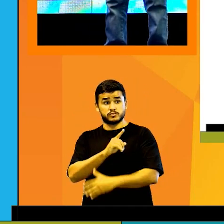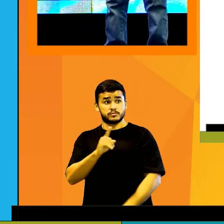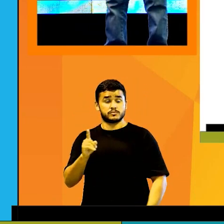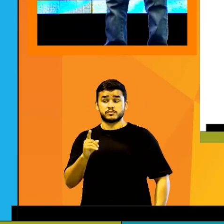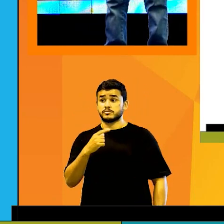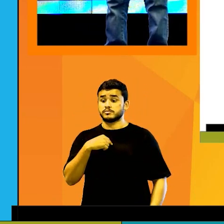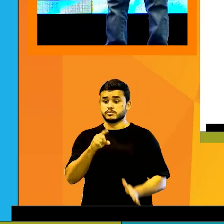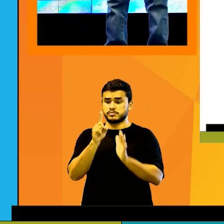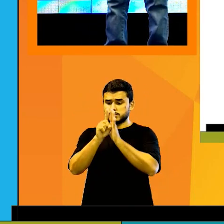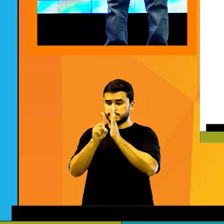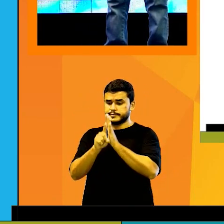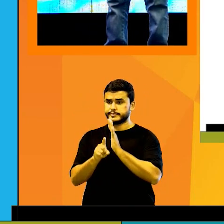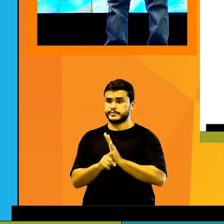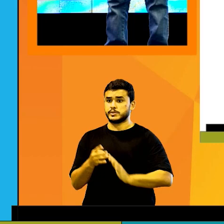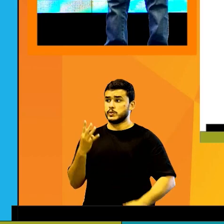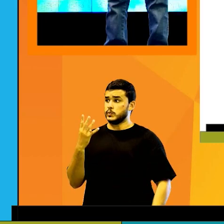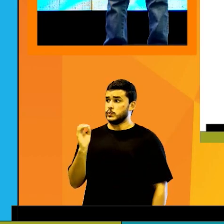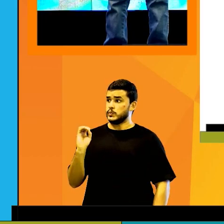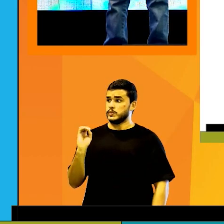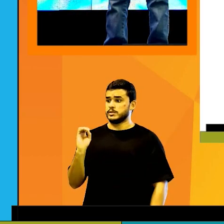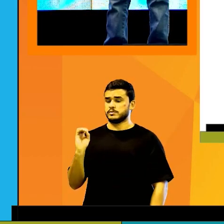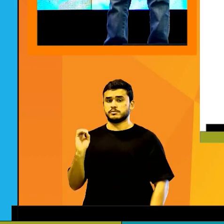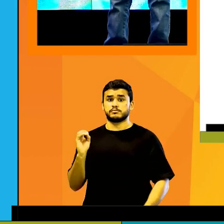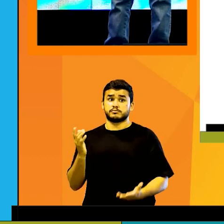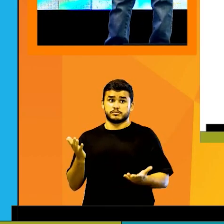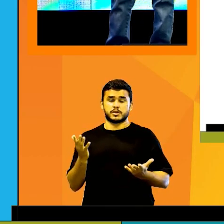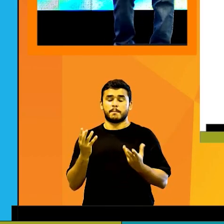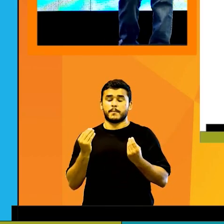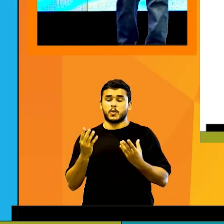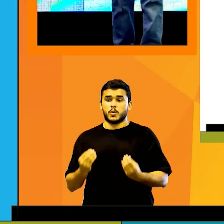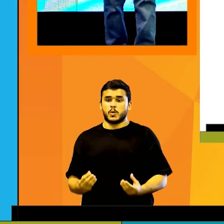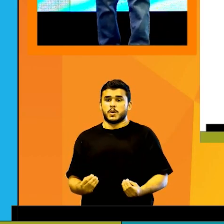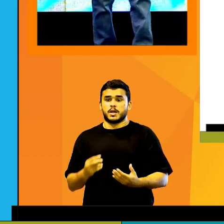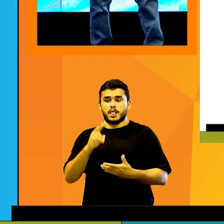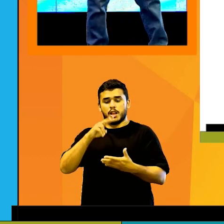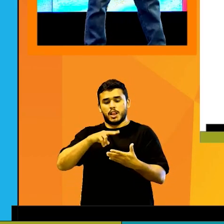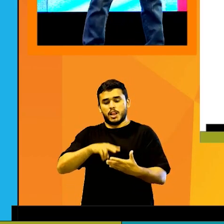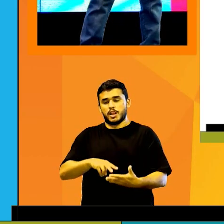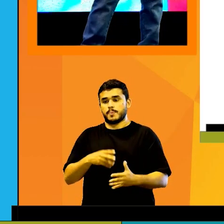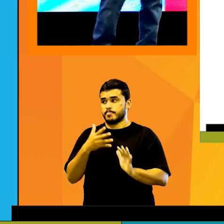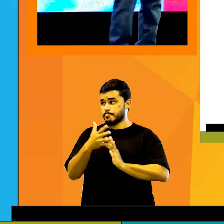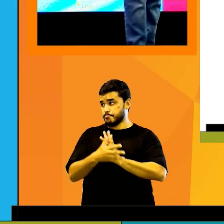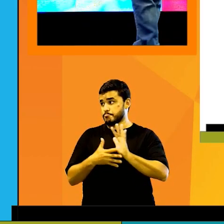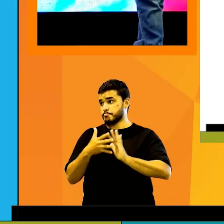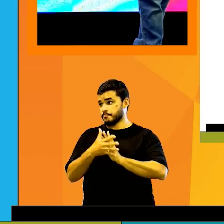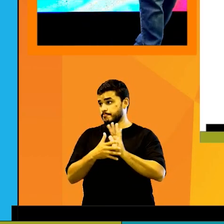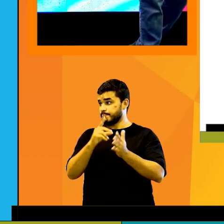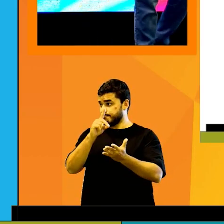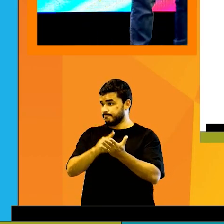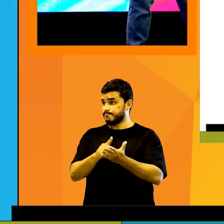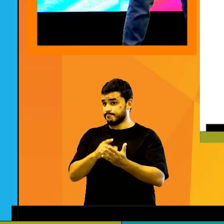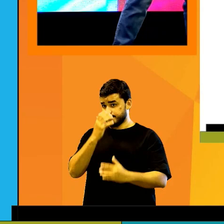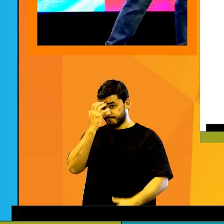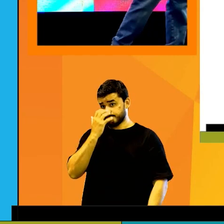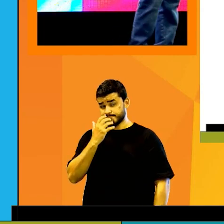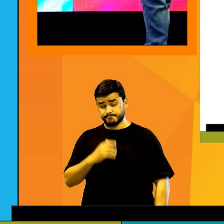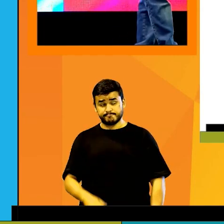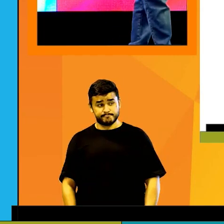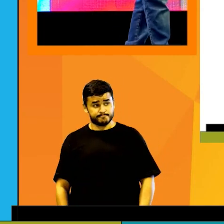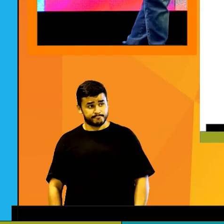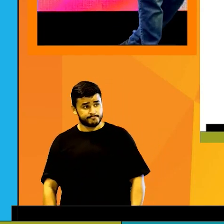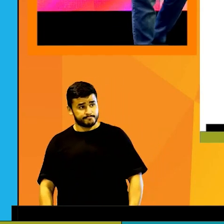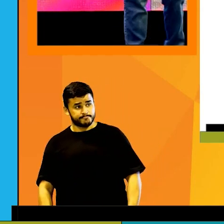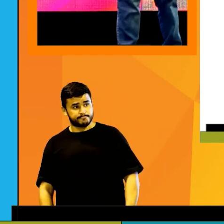40 questões, são no mínimo 40 textos. No mínimo, né? Isso é fato, não é fake.